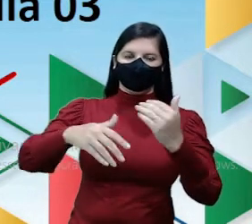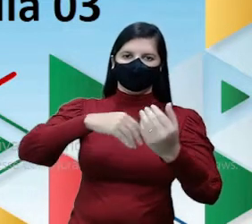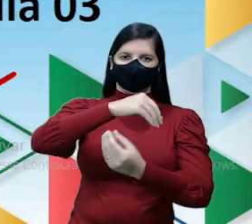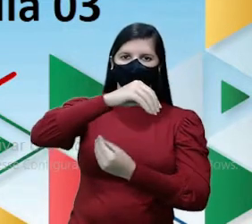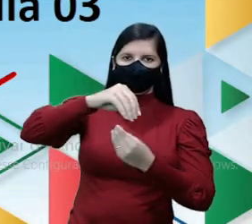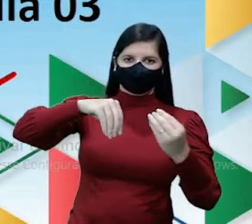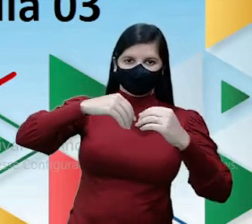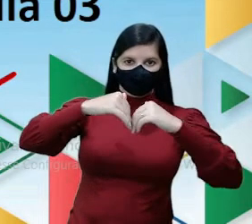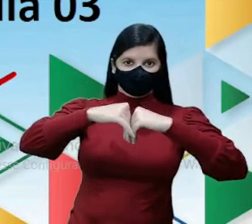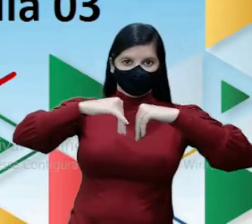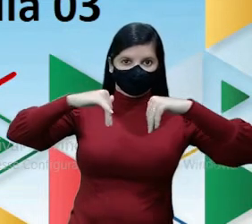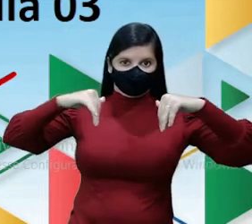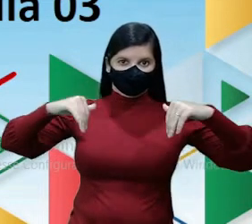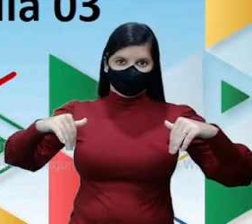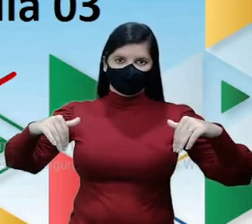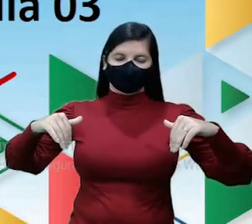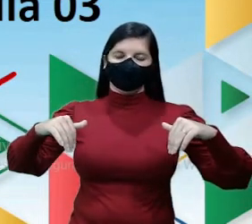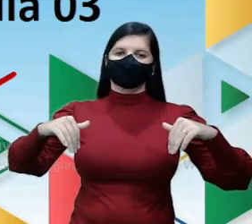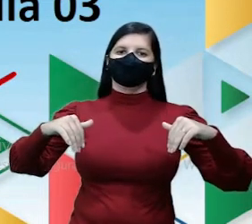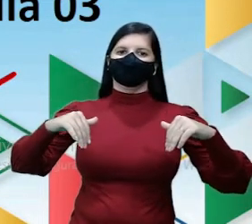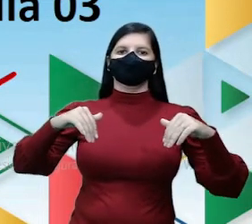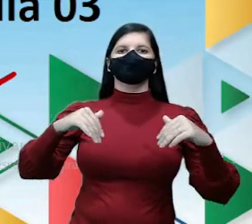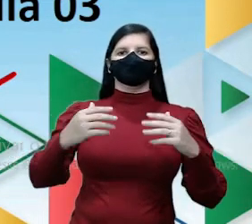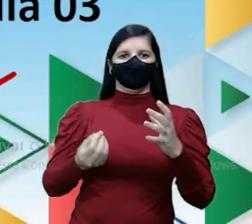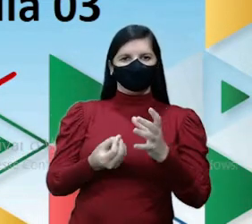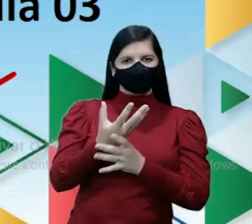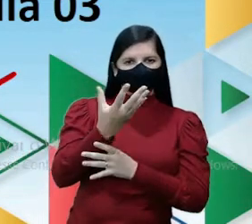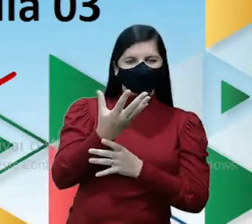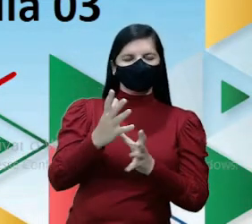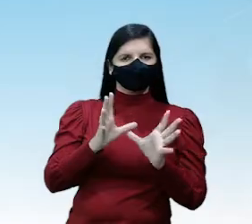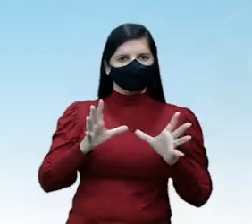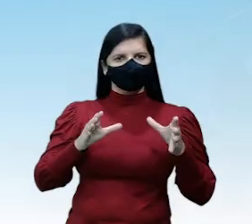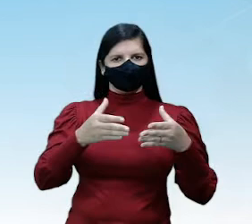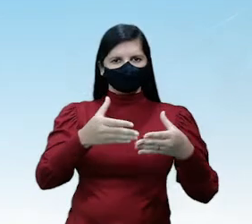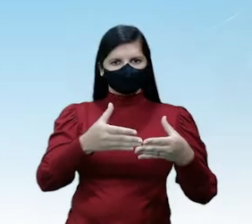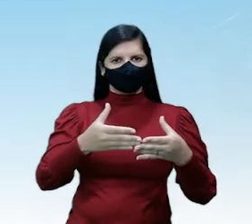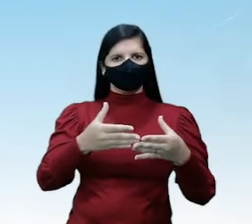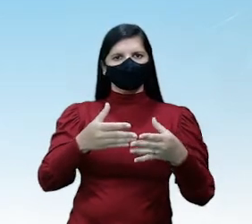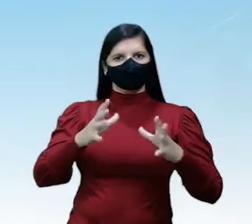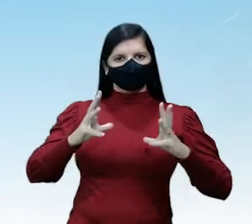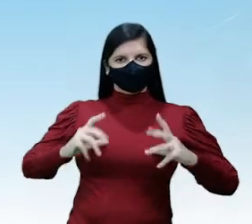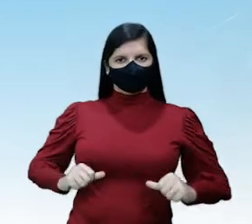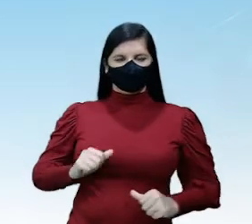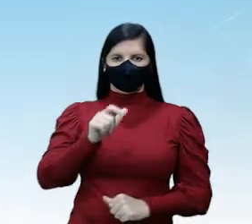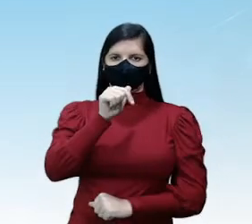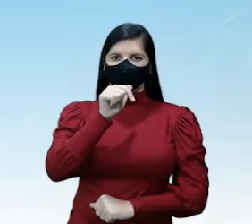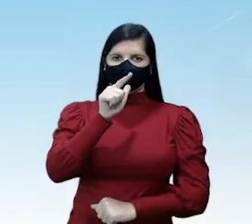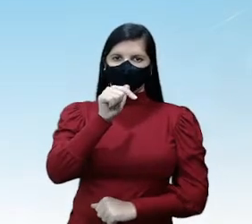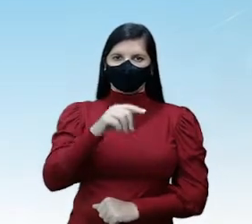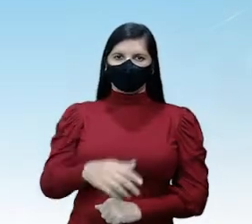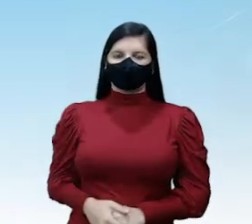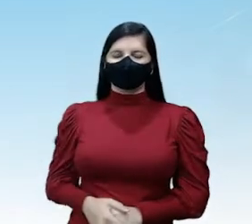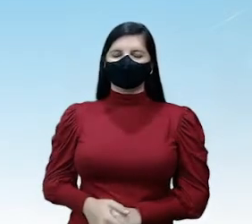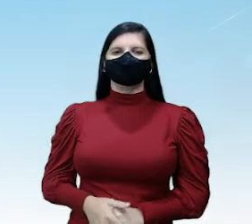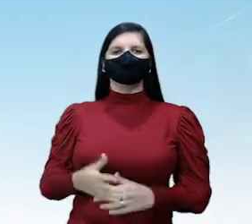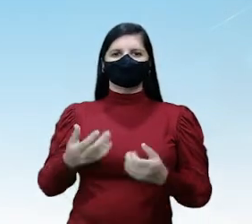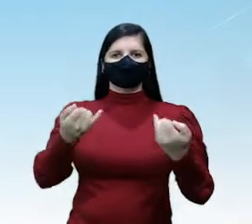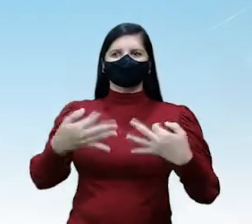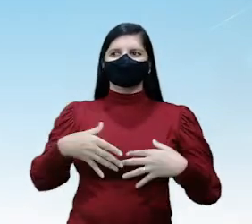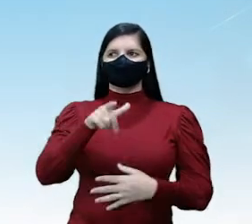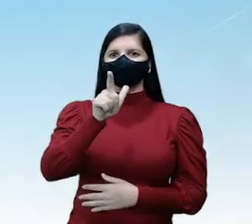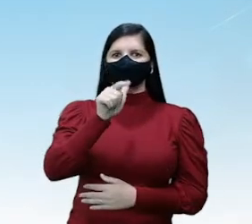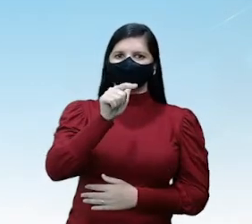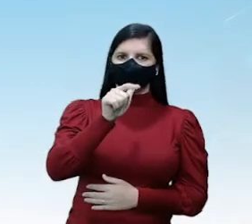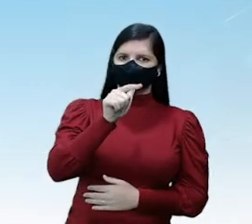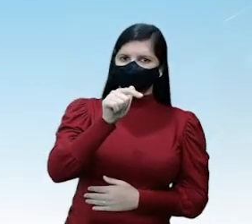de separação de misturas e aí eu vou criar um foco num tratamento de água. Quando se fala de água, a gente